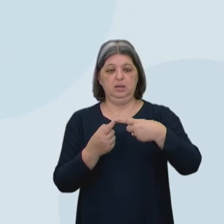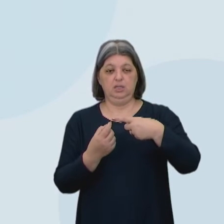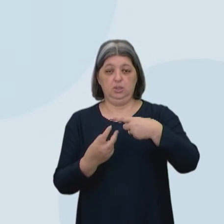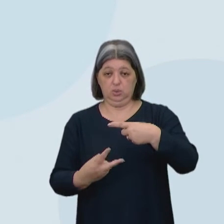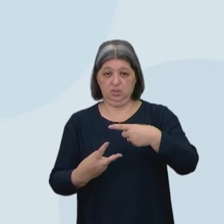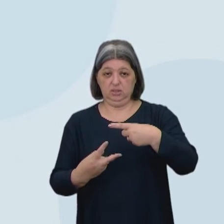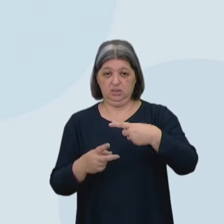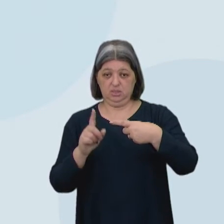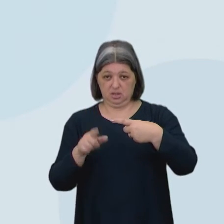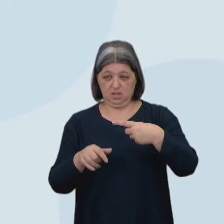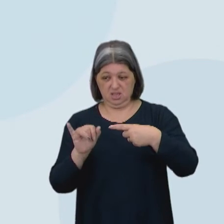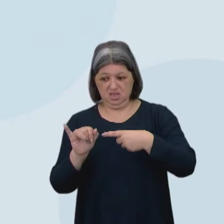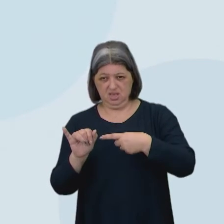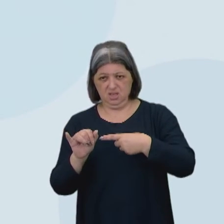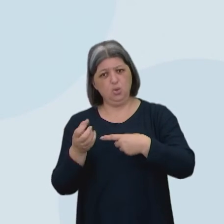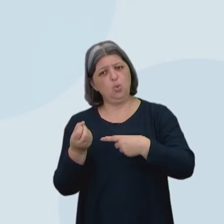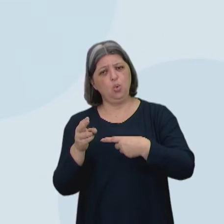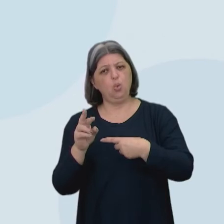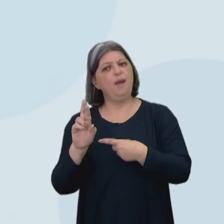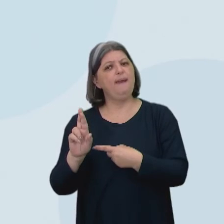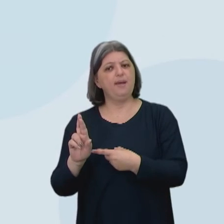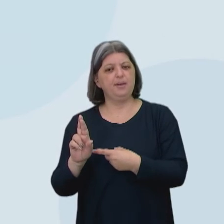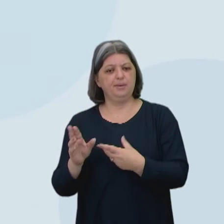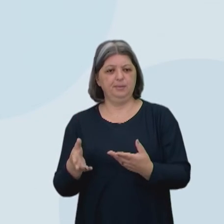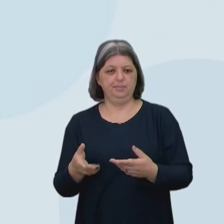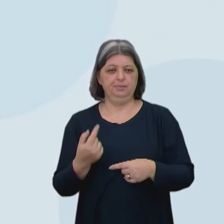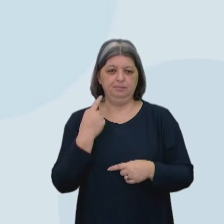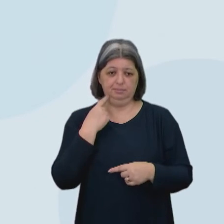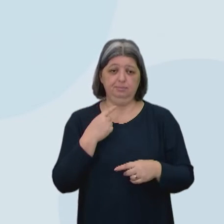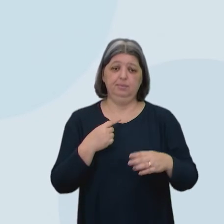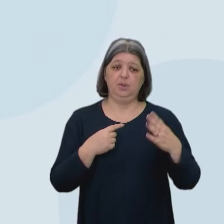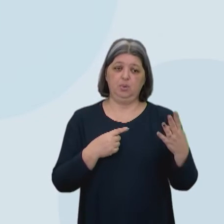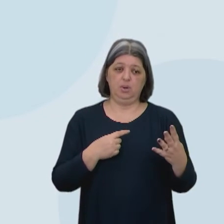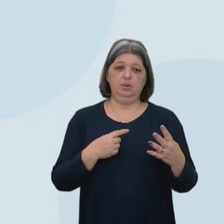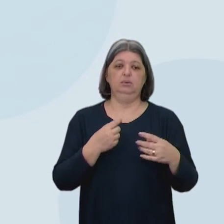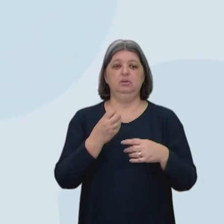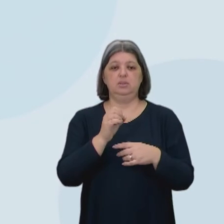irracional? Número 4.